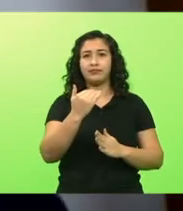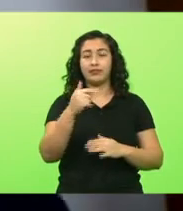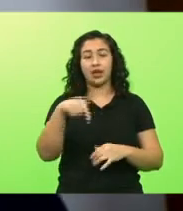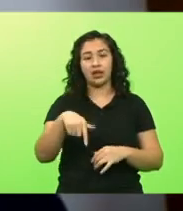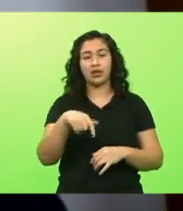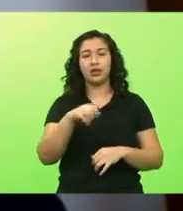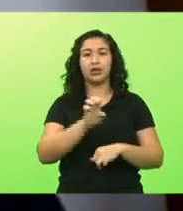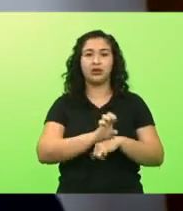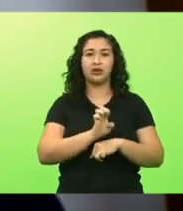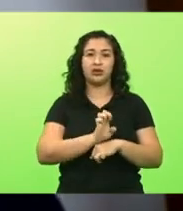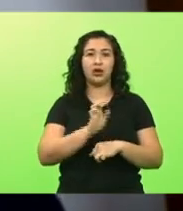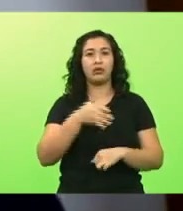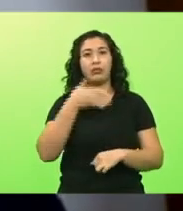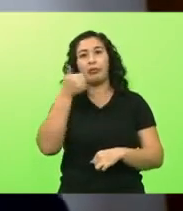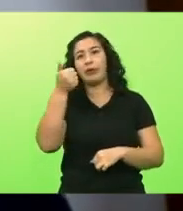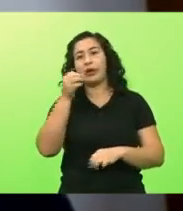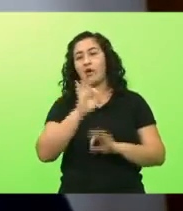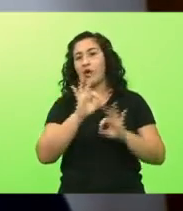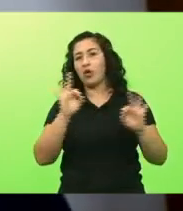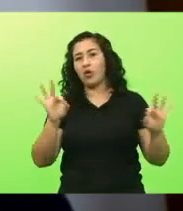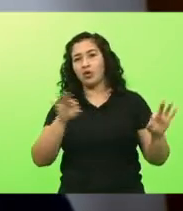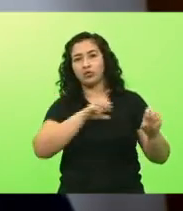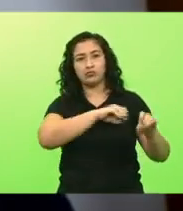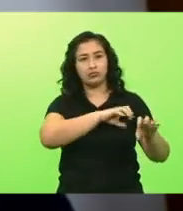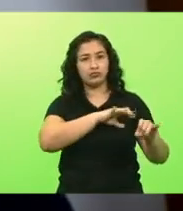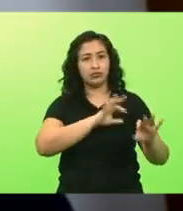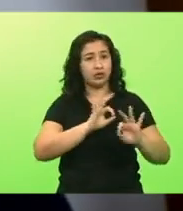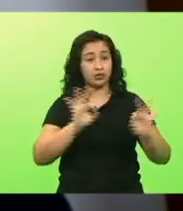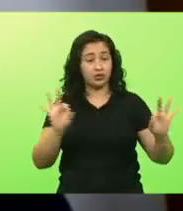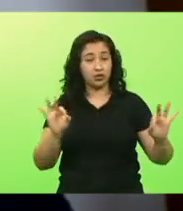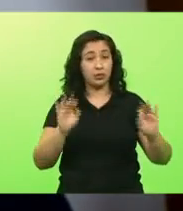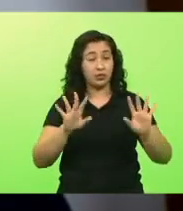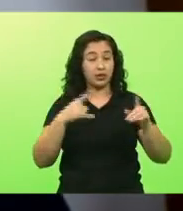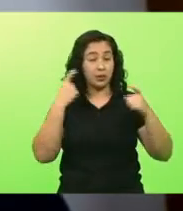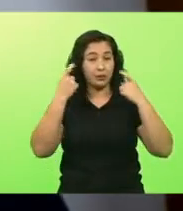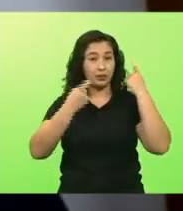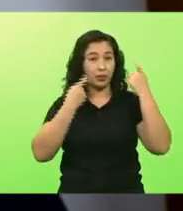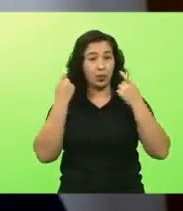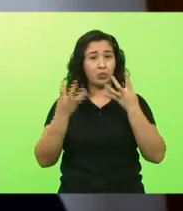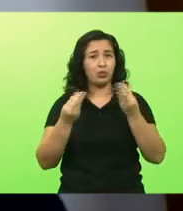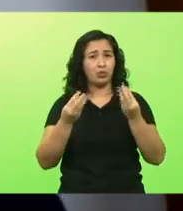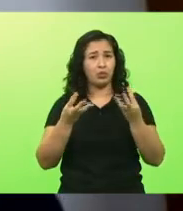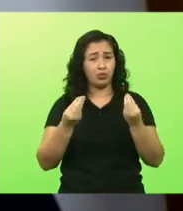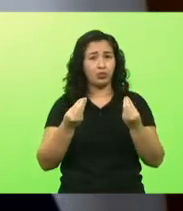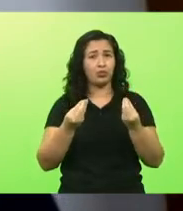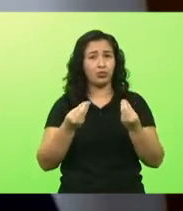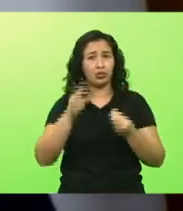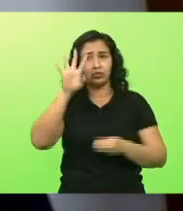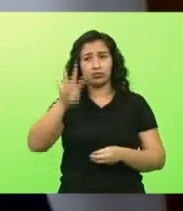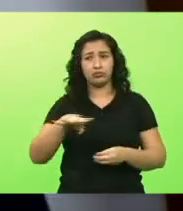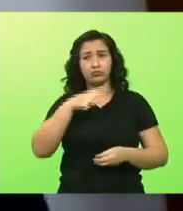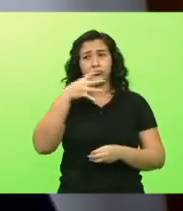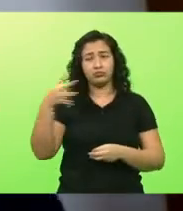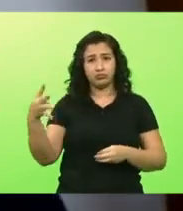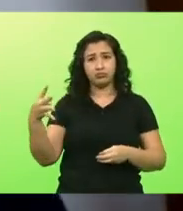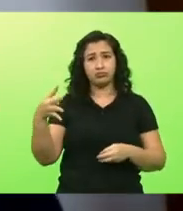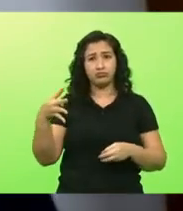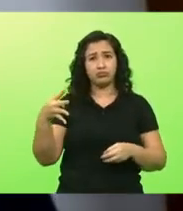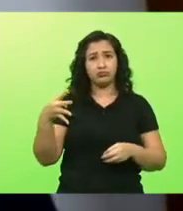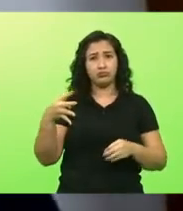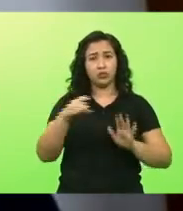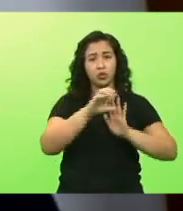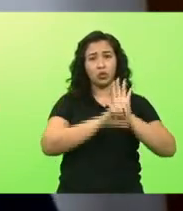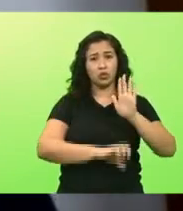Brasil, em termos de educação. Eu me preocupo muito com a grade curricular e com as